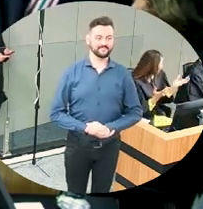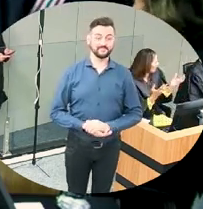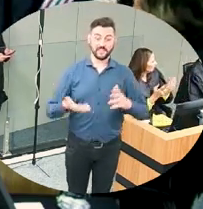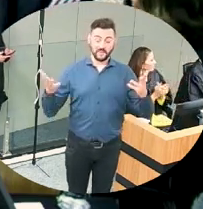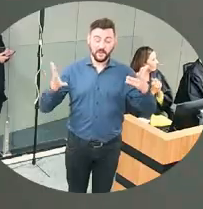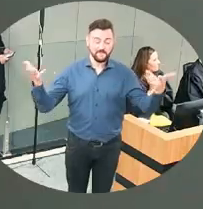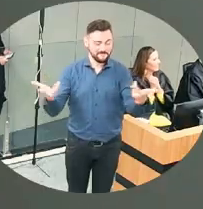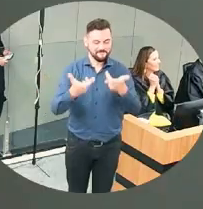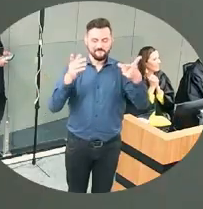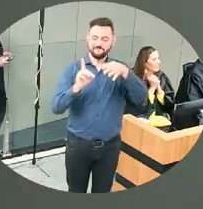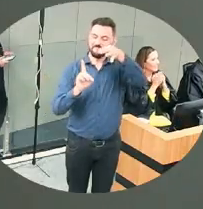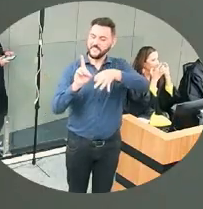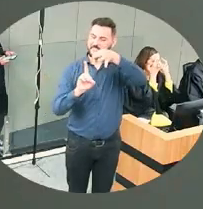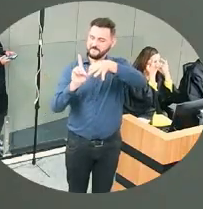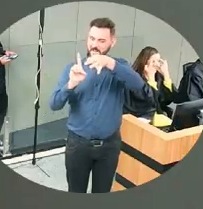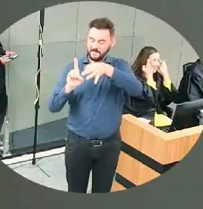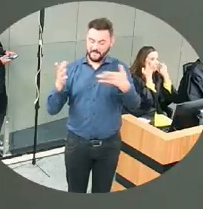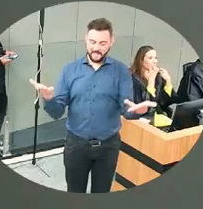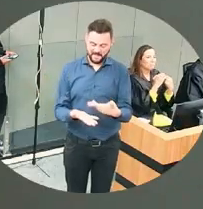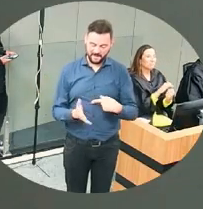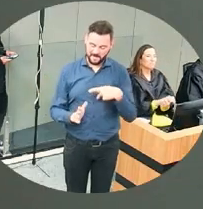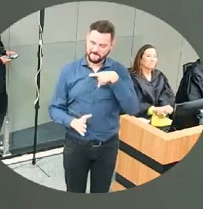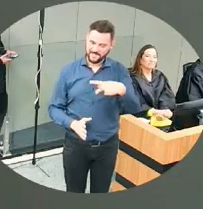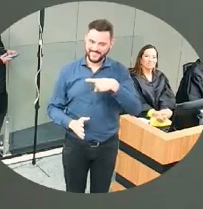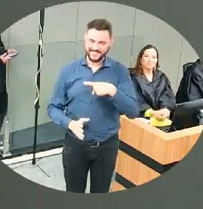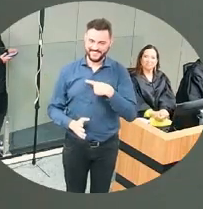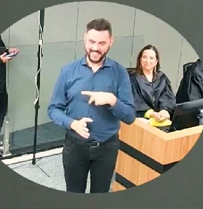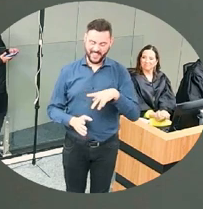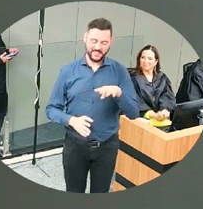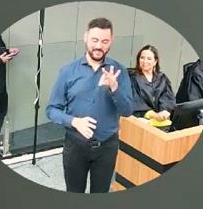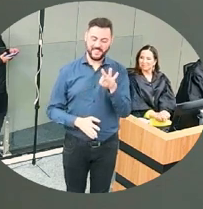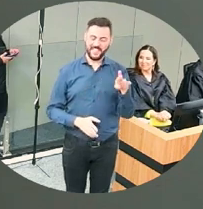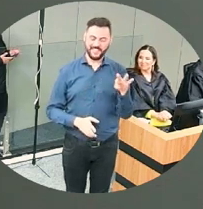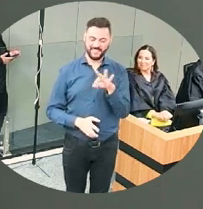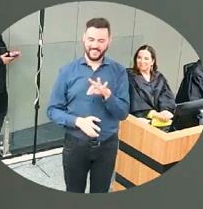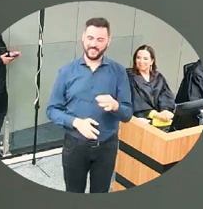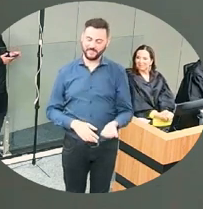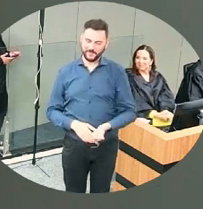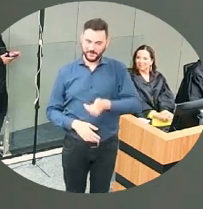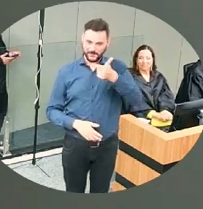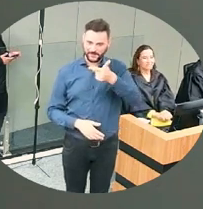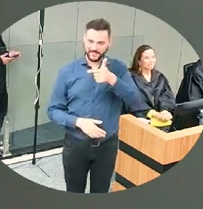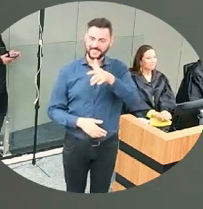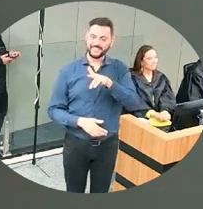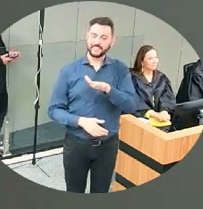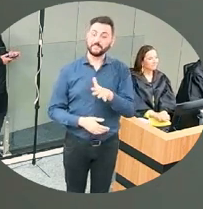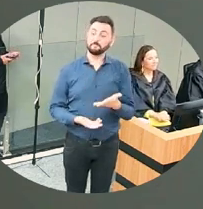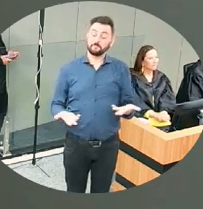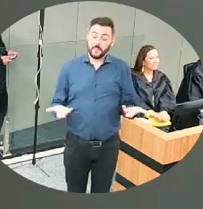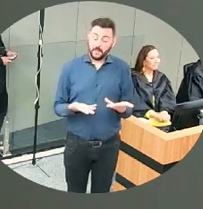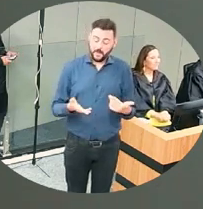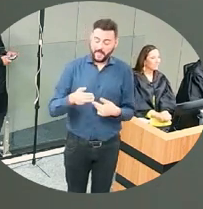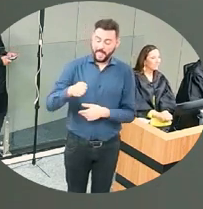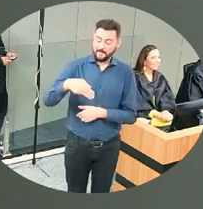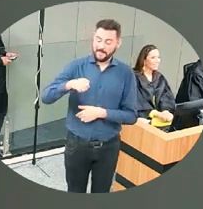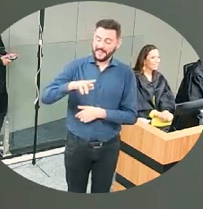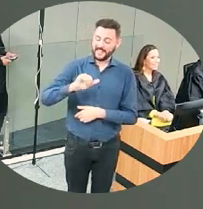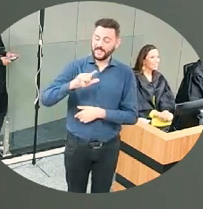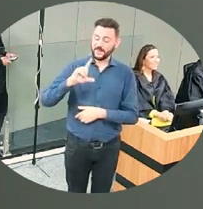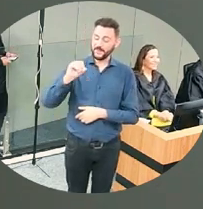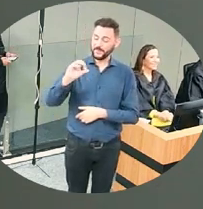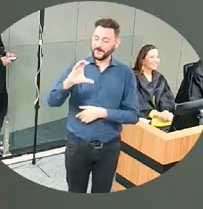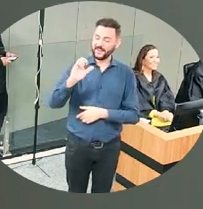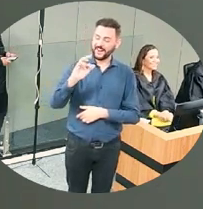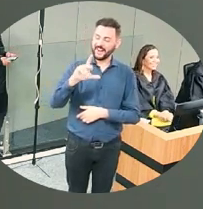o excelentíssimo Desembargador do trabalho presidente do Tribunal Regional do Trabalho da 12ª região a Marildo Carlos de